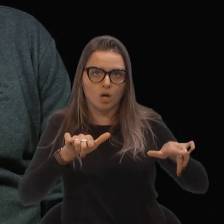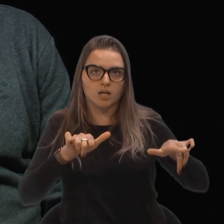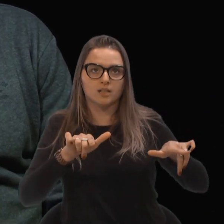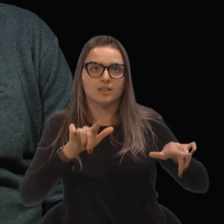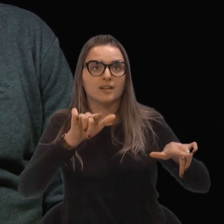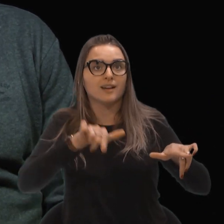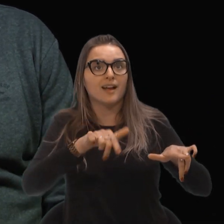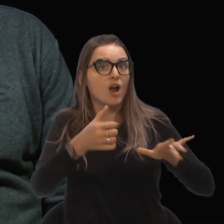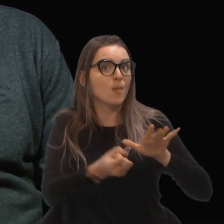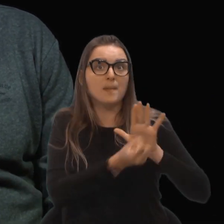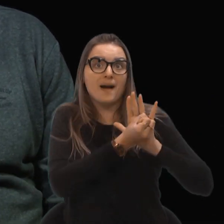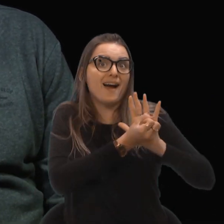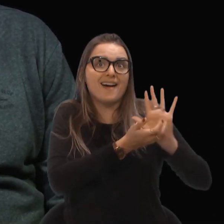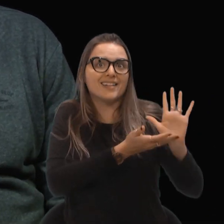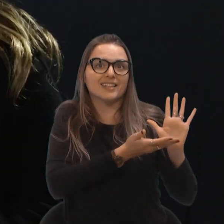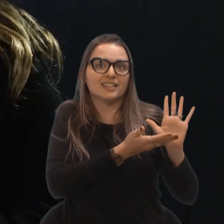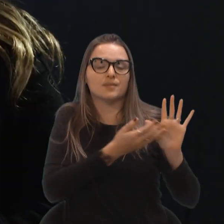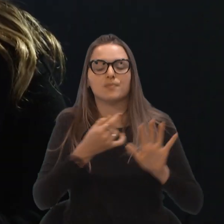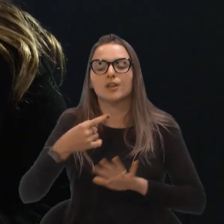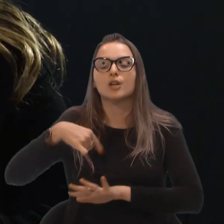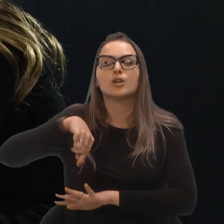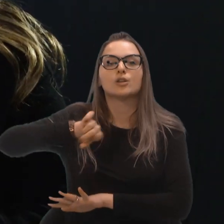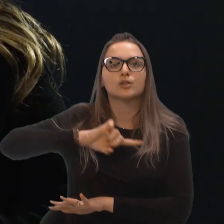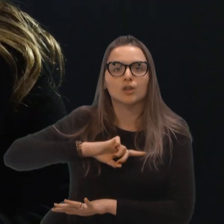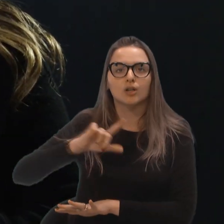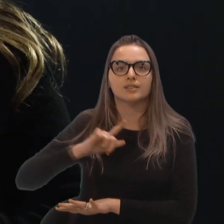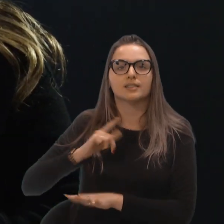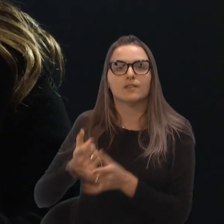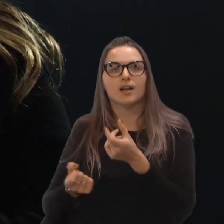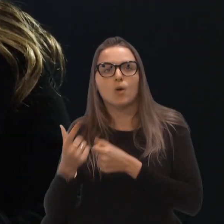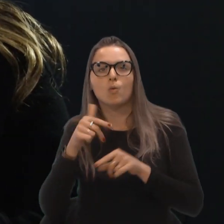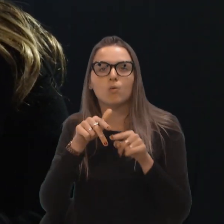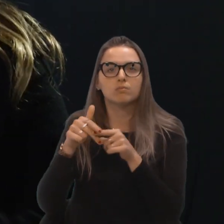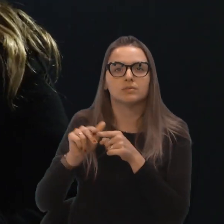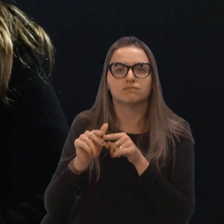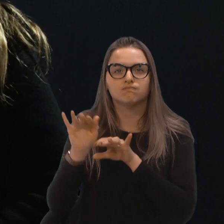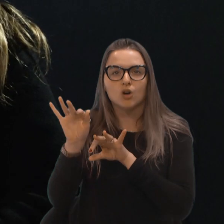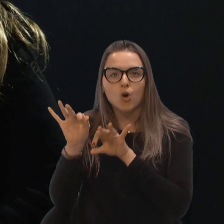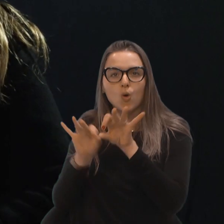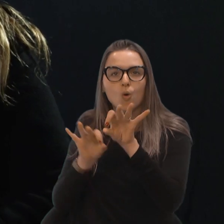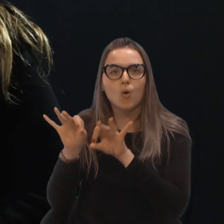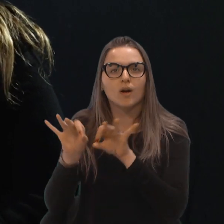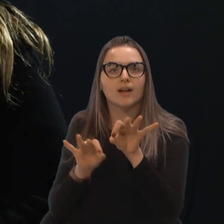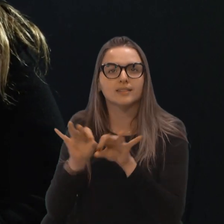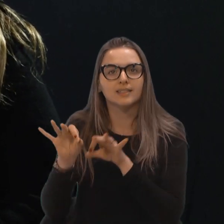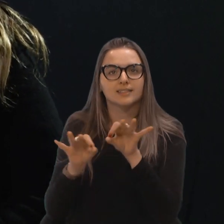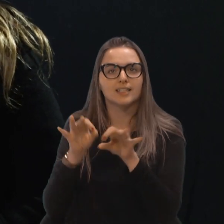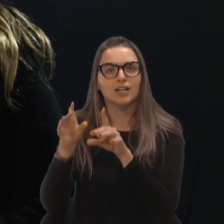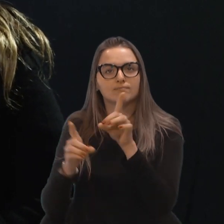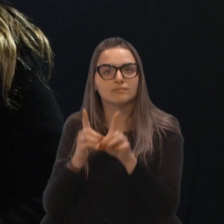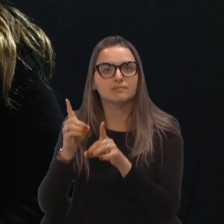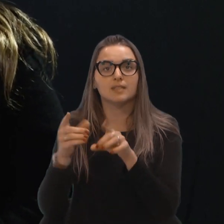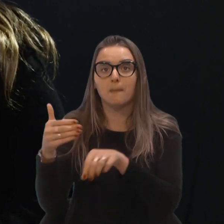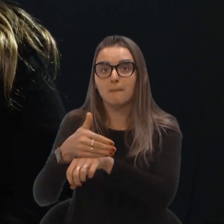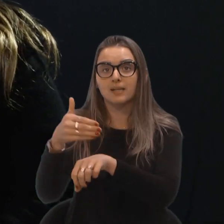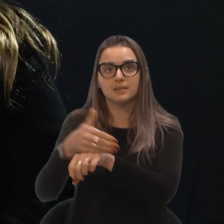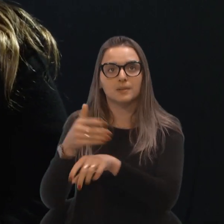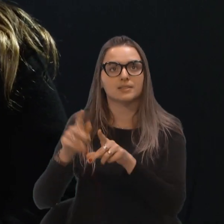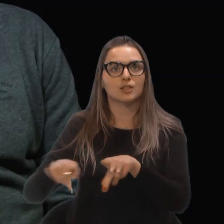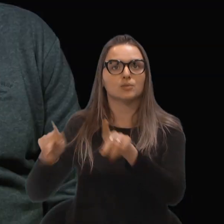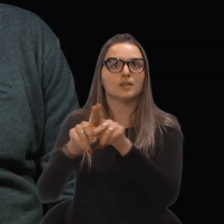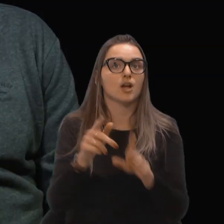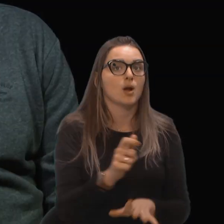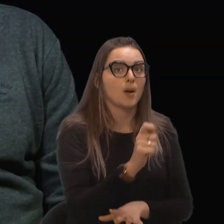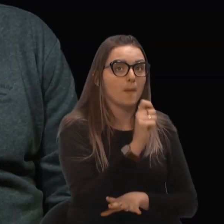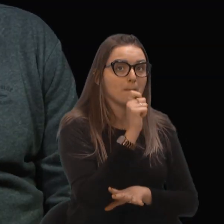vazio, isso é muito simbólico. Então, nós tivemos alguns ajustes ali na dinâmica, né, da